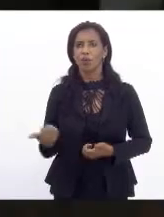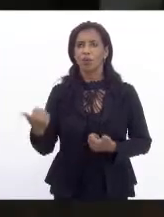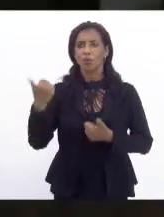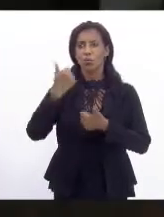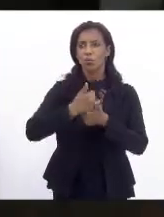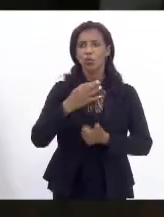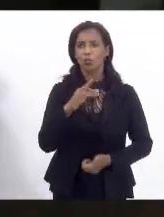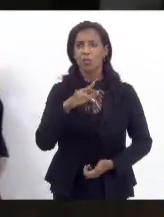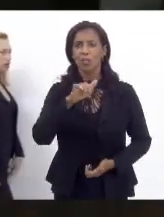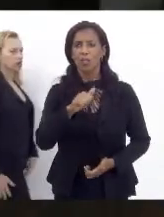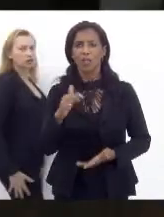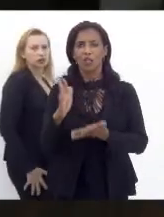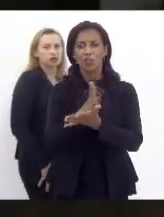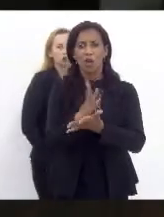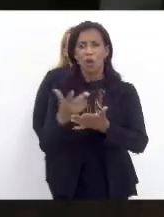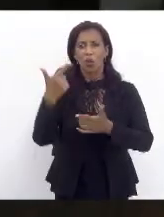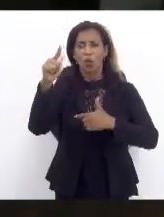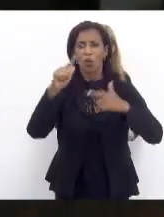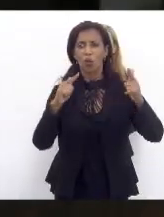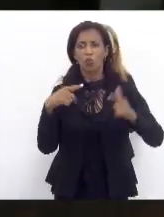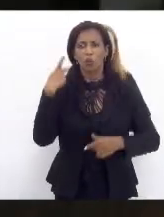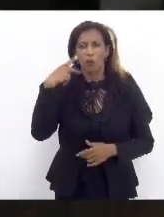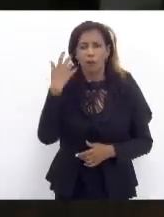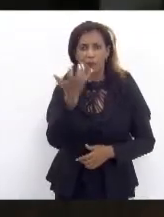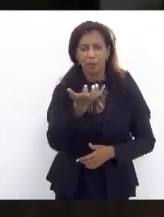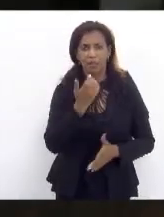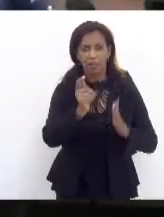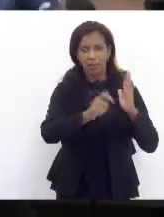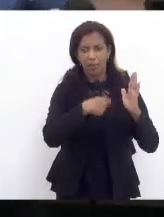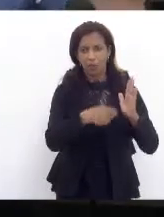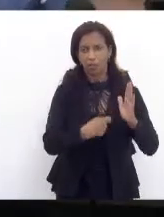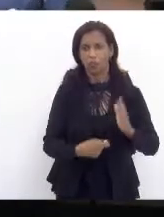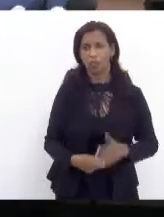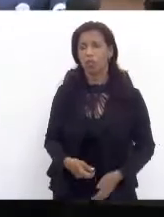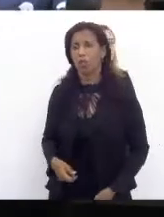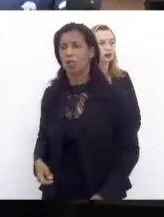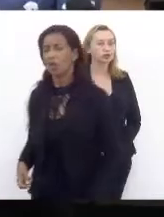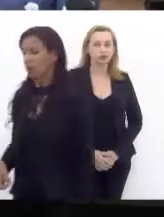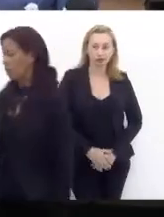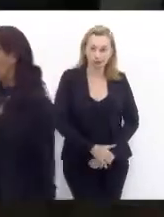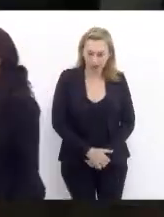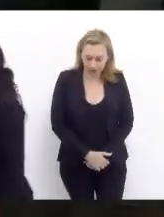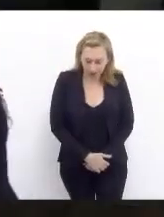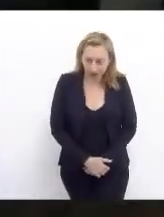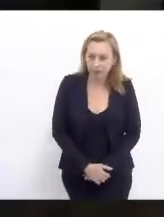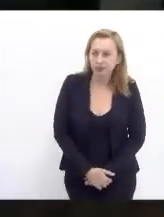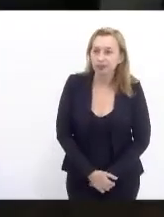subtenente Bernardo, alguém, algum outro parlamentar que queira com a autoria? Ok.